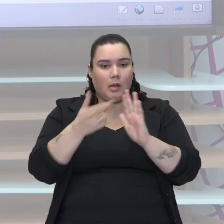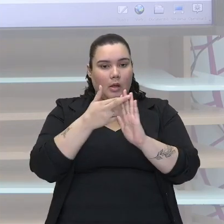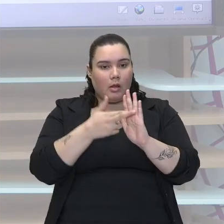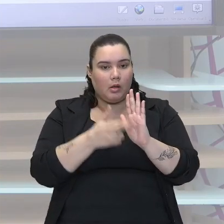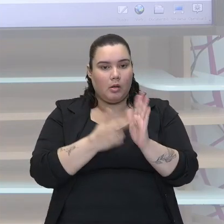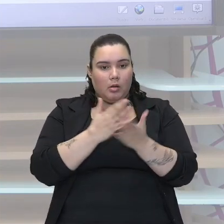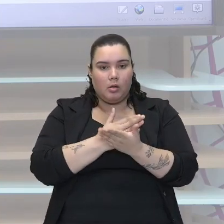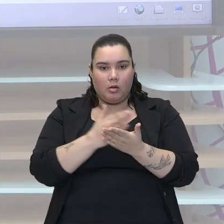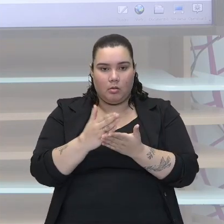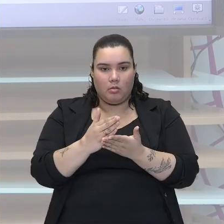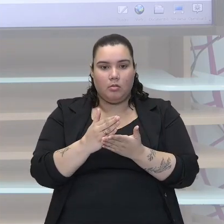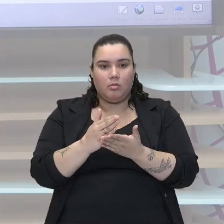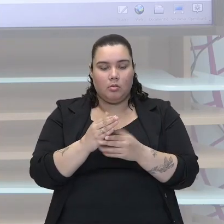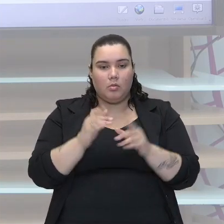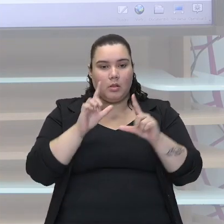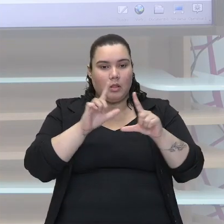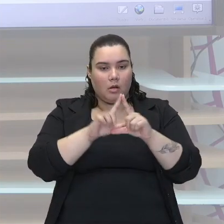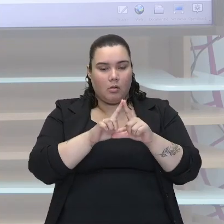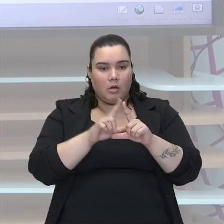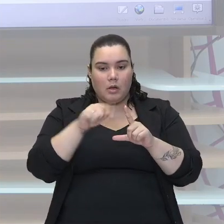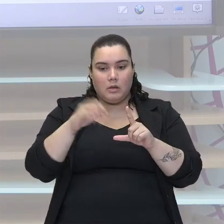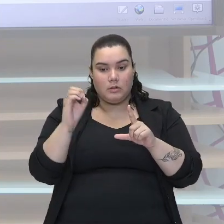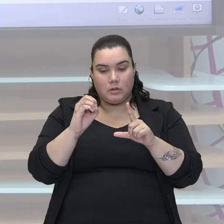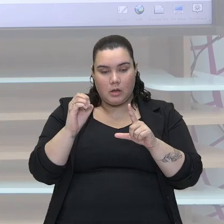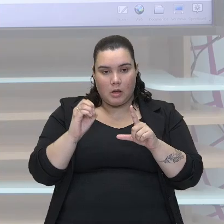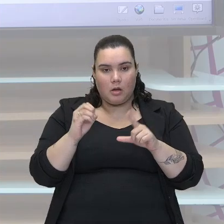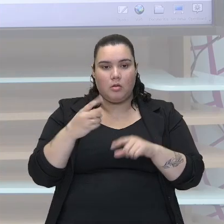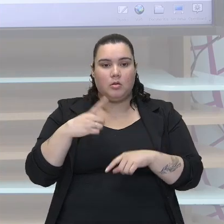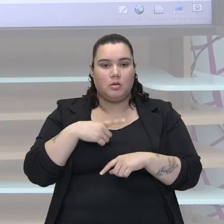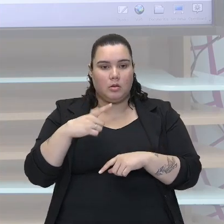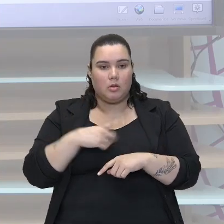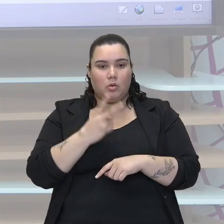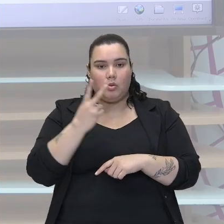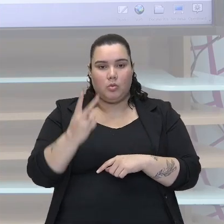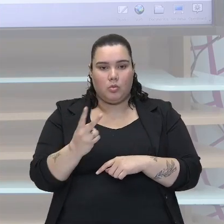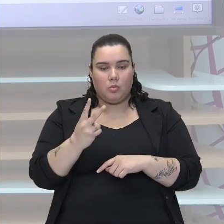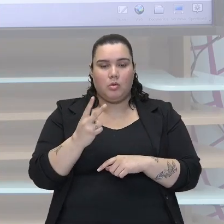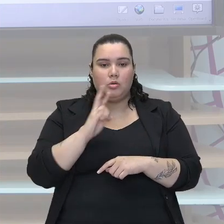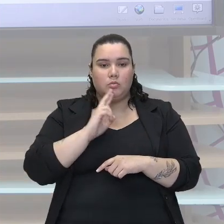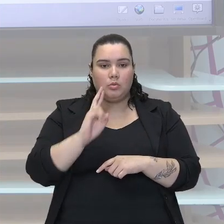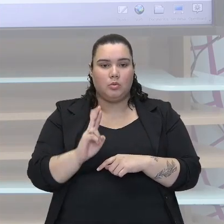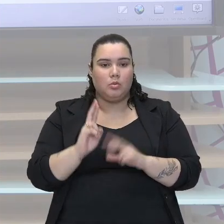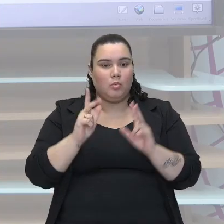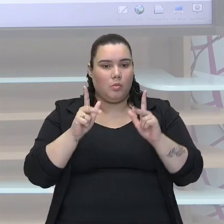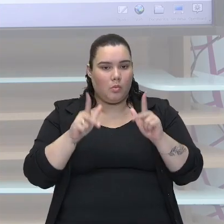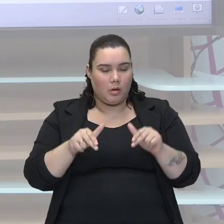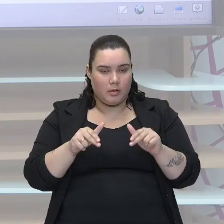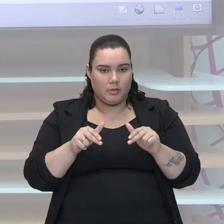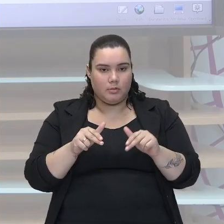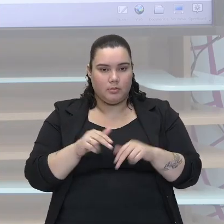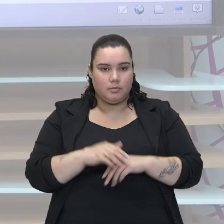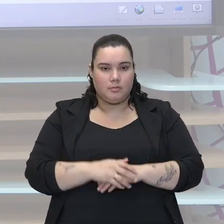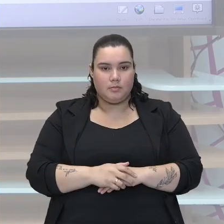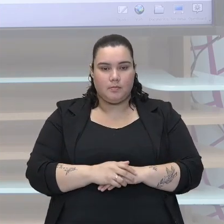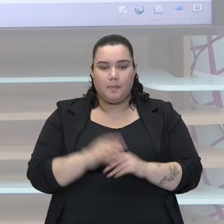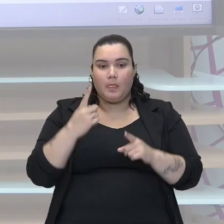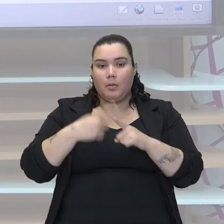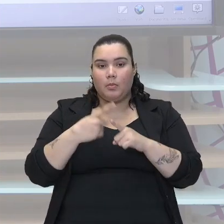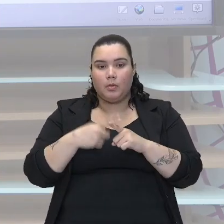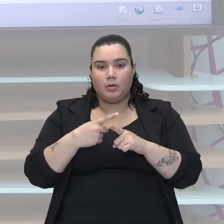no início sobre o delta, né? Quando o delta é igual a zero, a gente tem duas raízes que vão ser iguais. Por